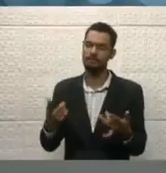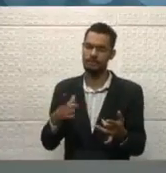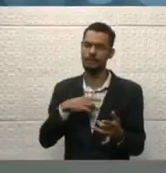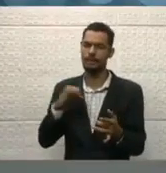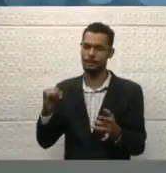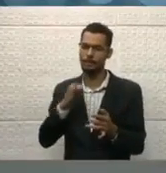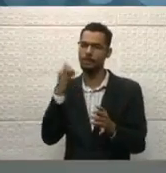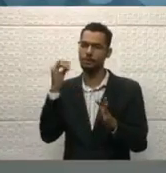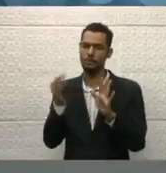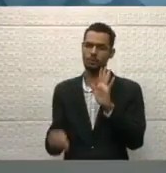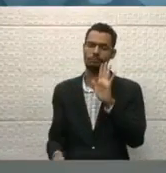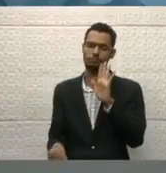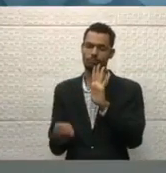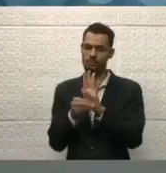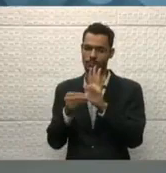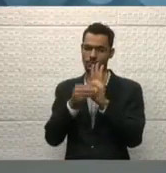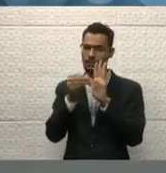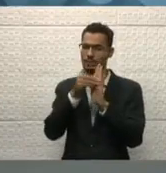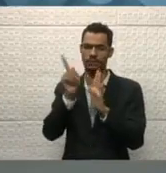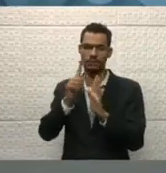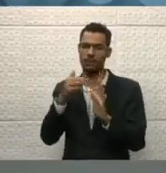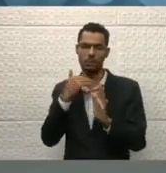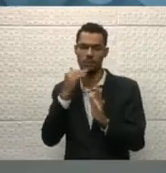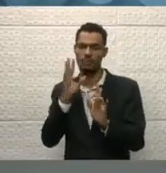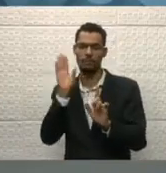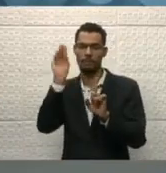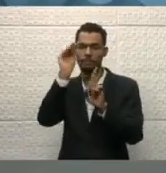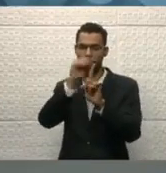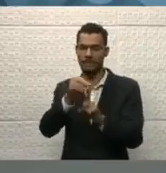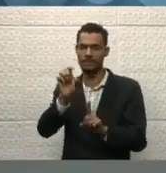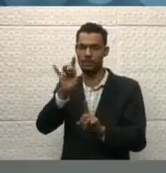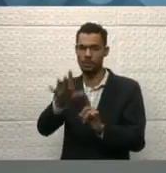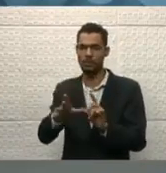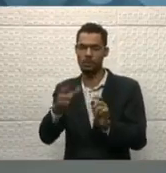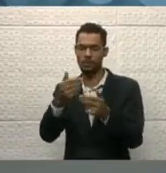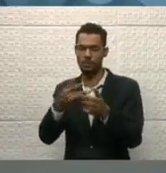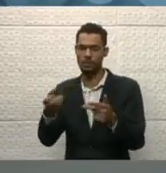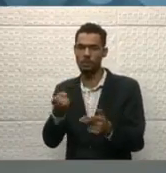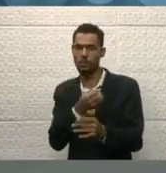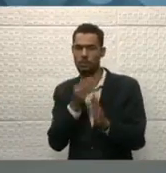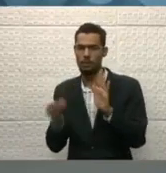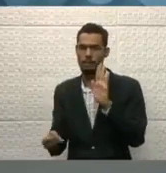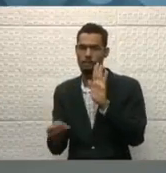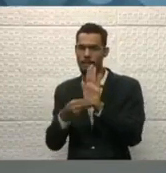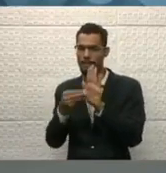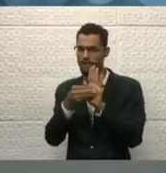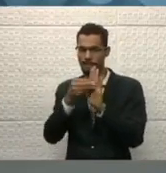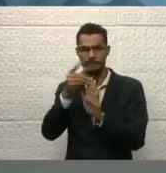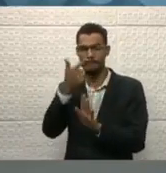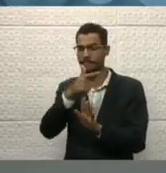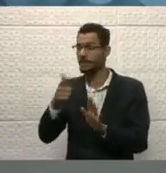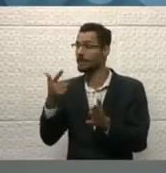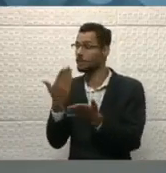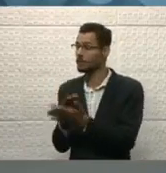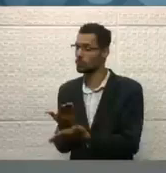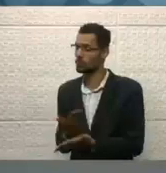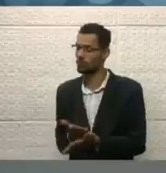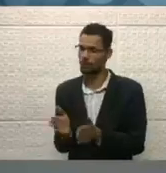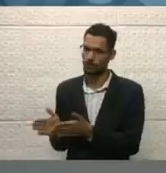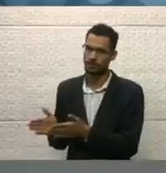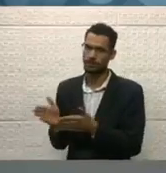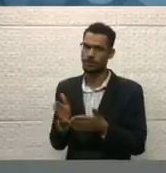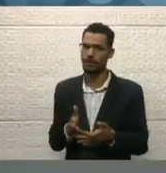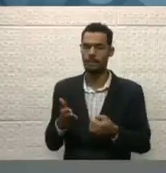essa associação, mas ela não foi obtida apenas com a extração de coeficientes. Ela foi obtida de um estudo a partir